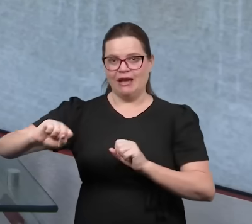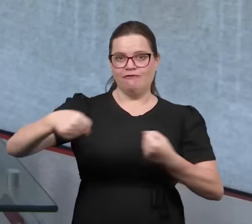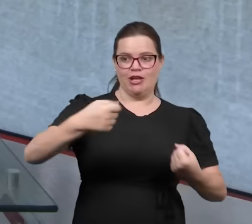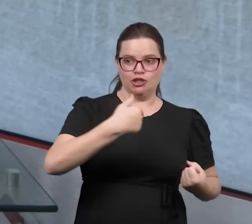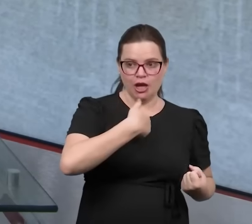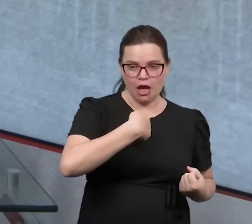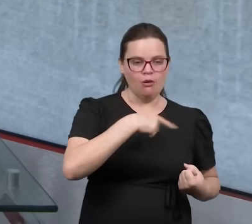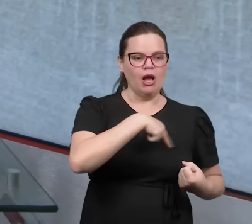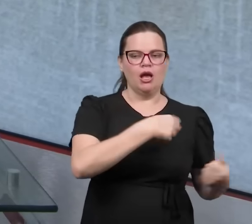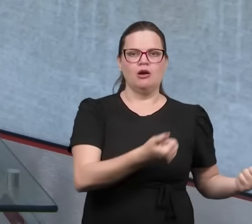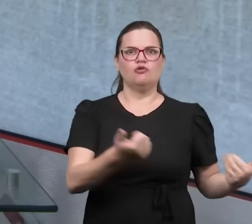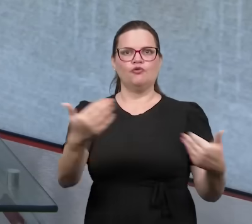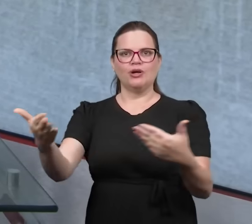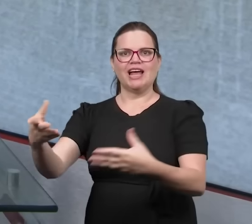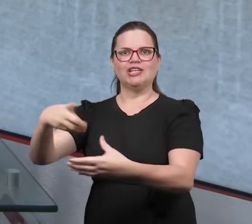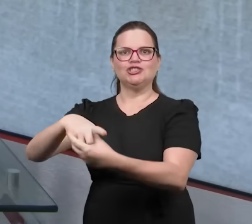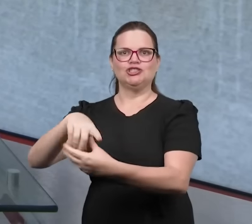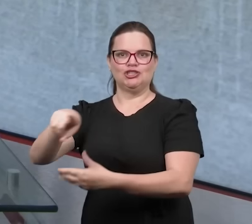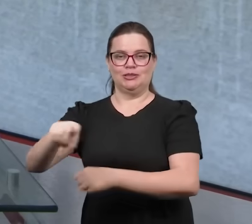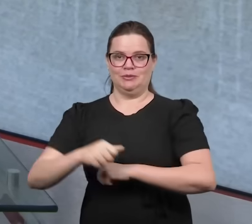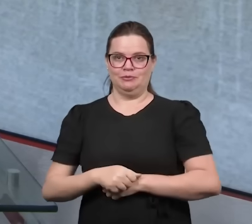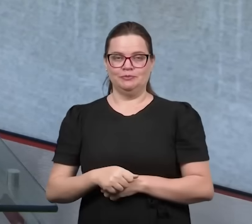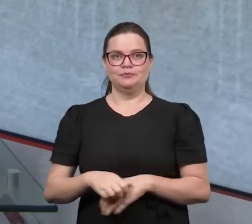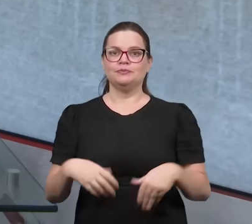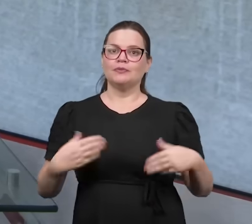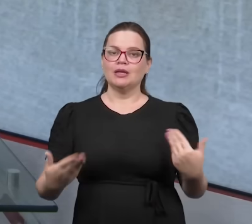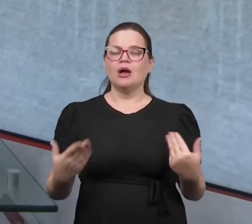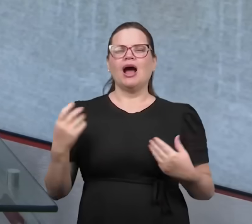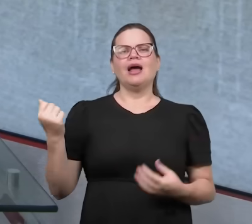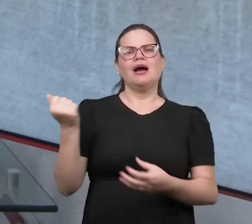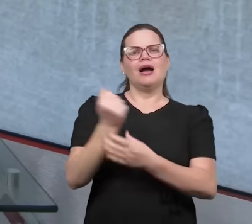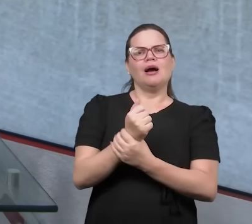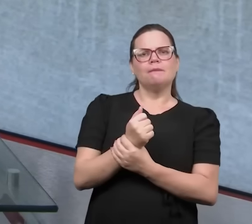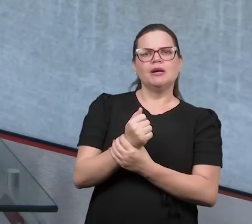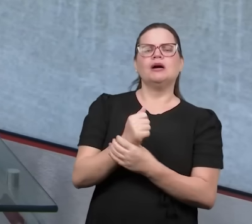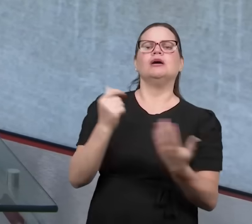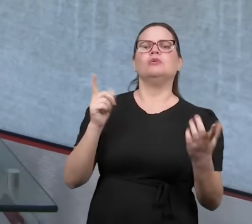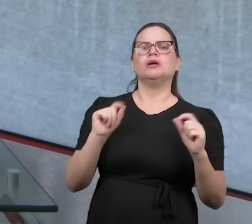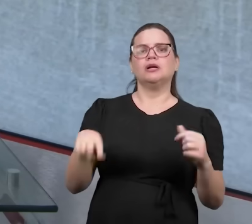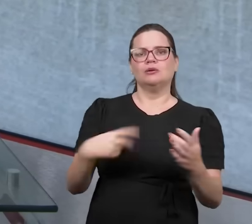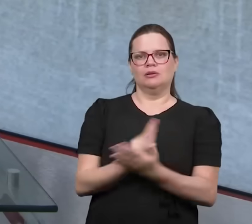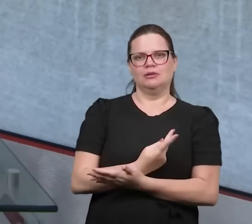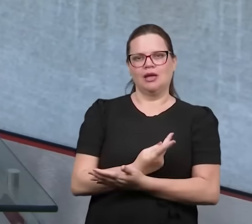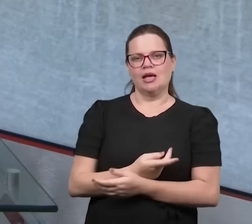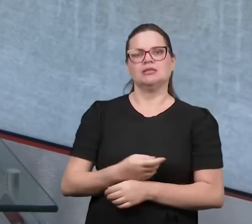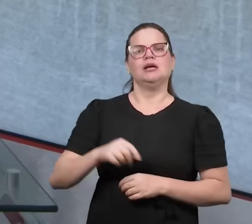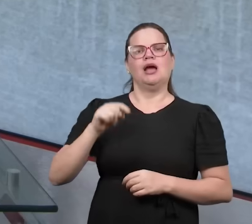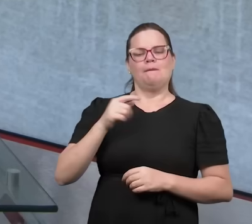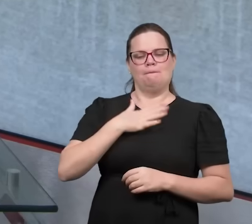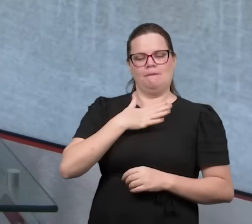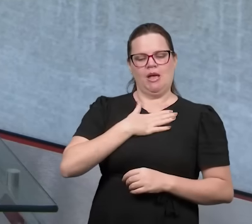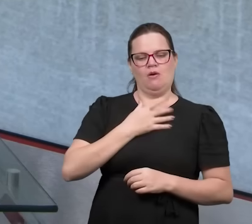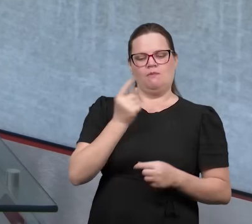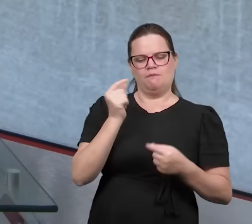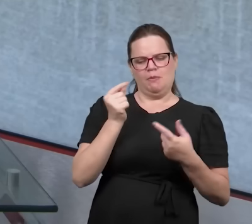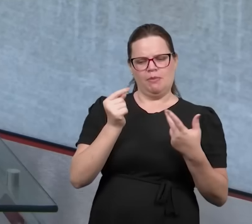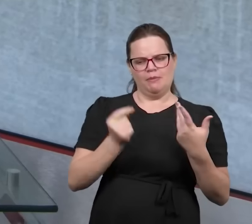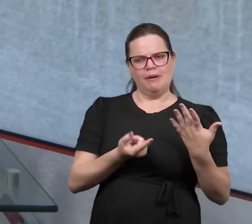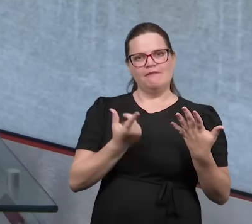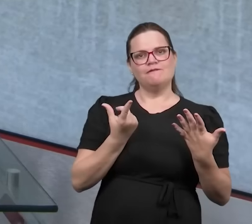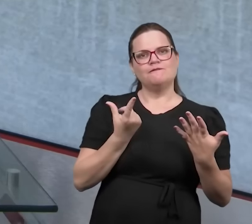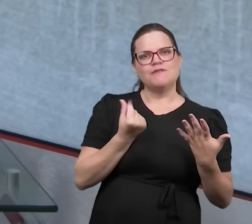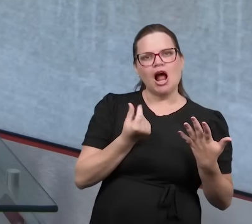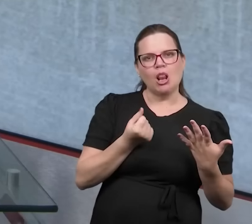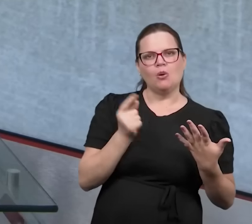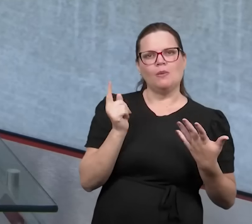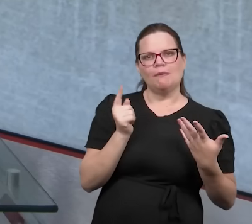guerra, ele então ofereceu o seu dízimo a Deus. Ele ofereceu da seguinte maneira: ele entregou os valores a